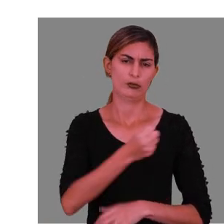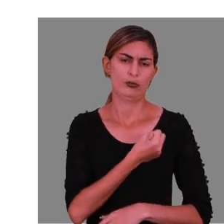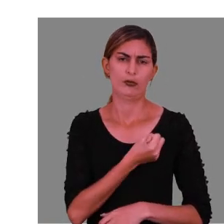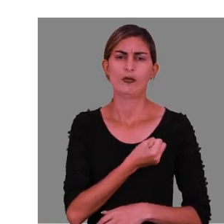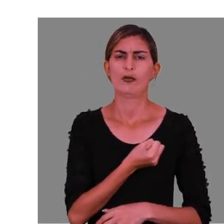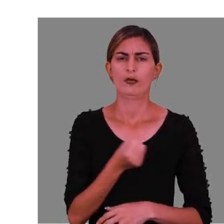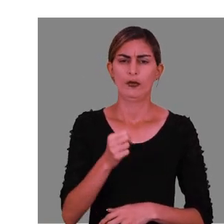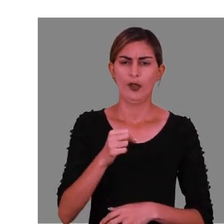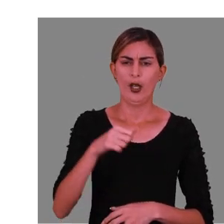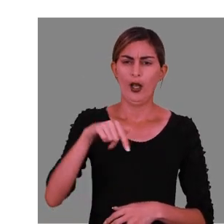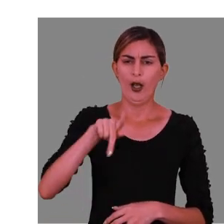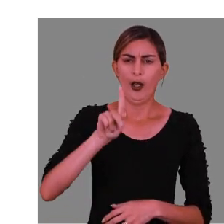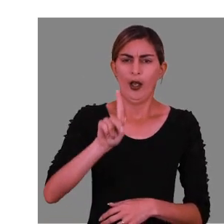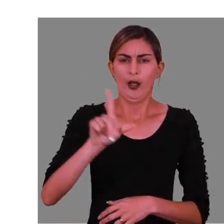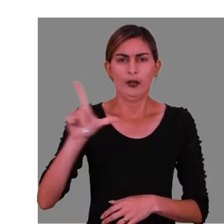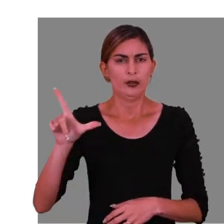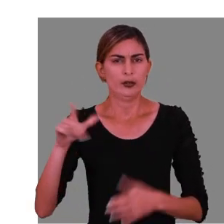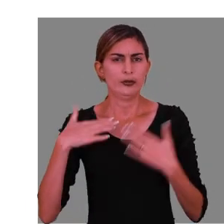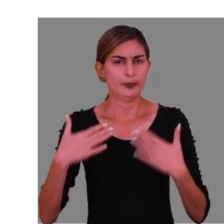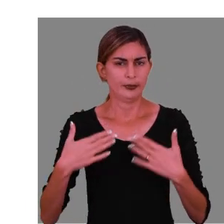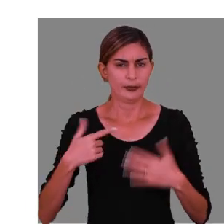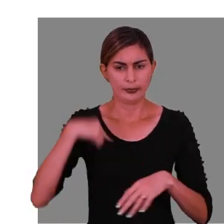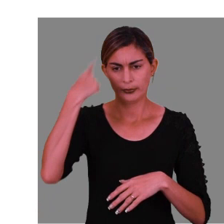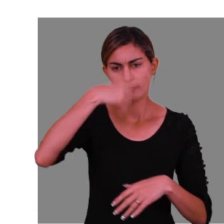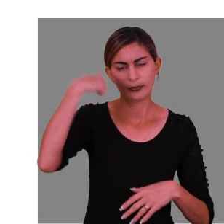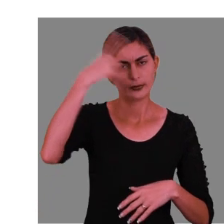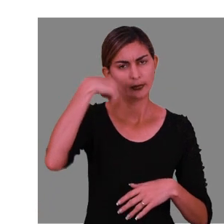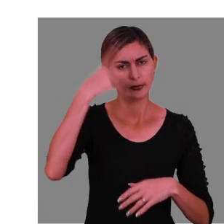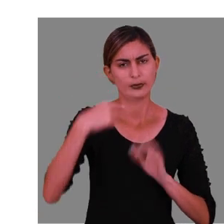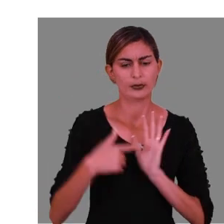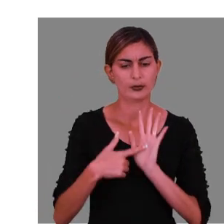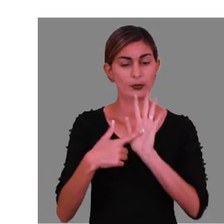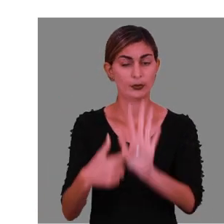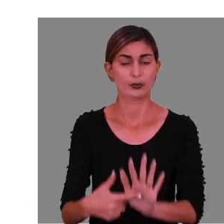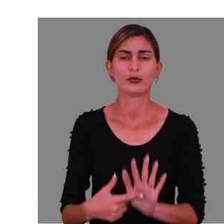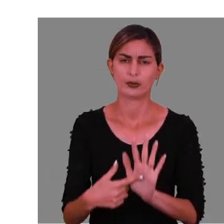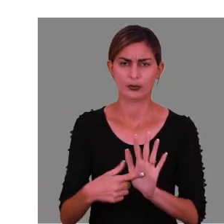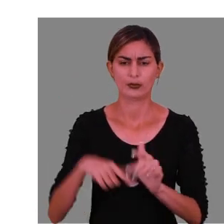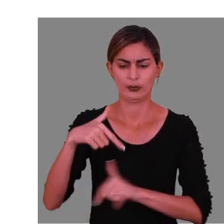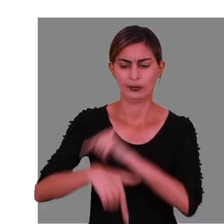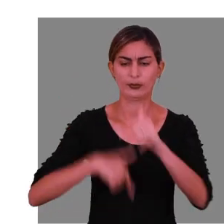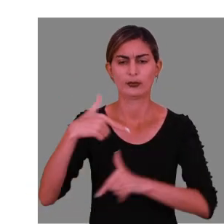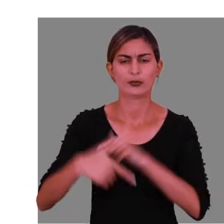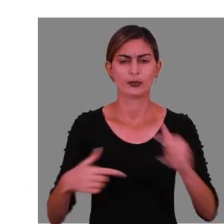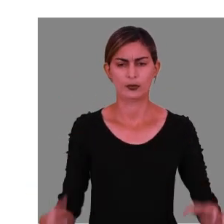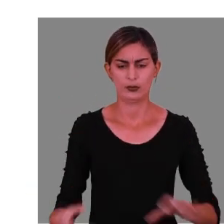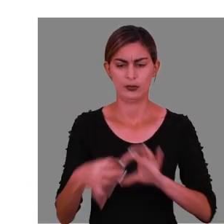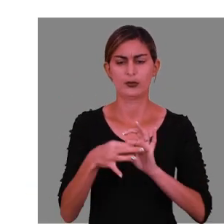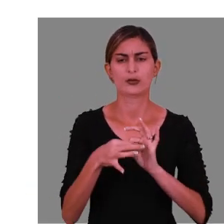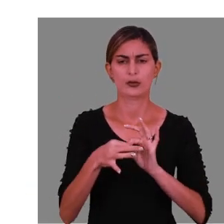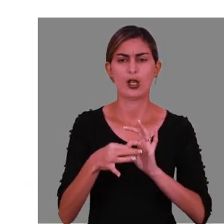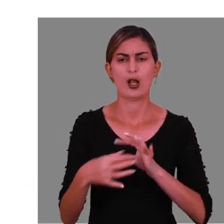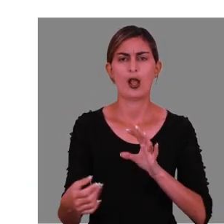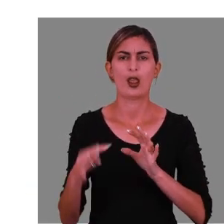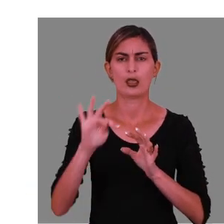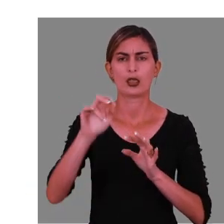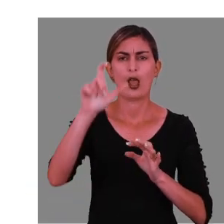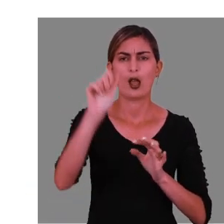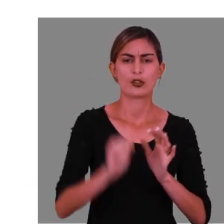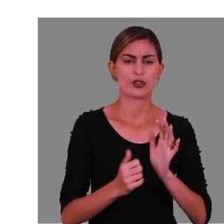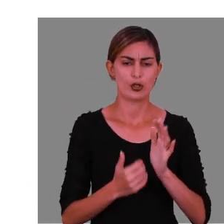468 quilocalorias por hora. Esse quadro ele apresenta a descrição da atividade associada a uma